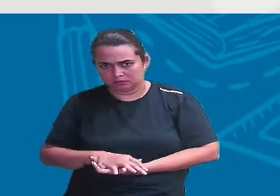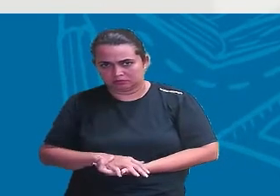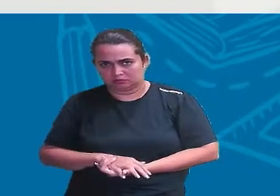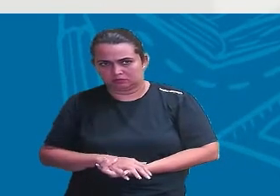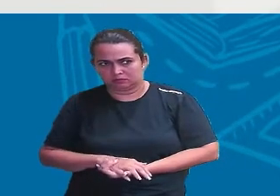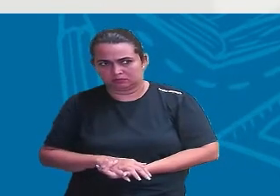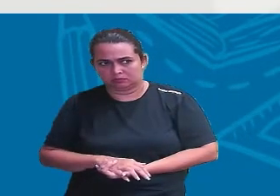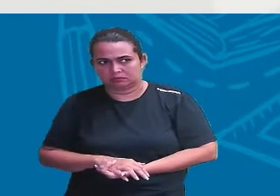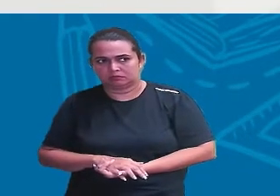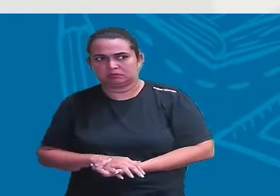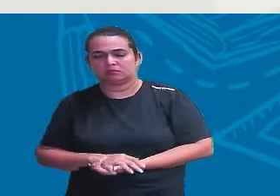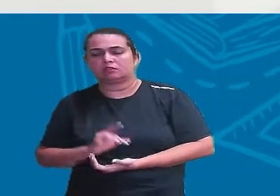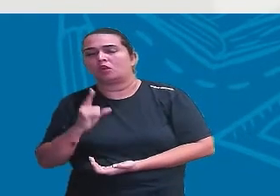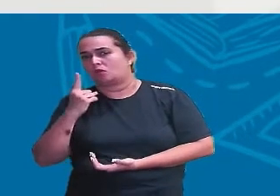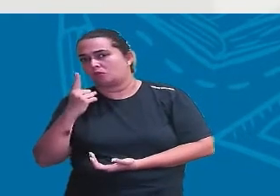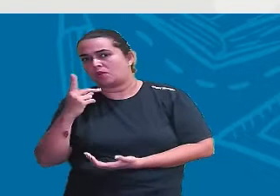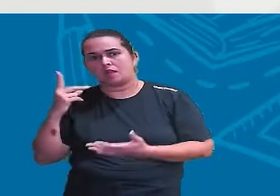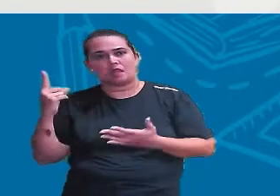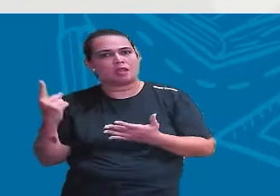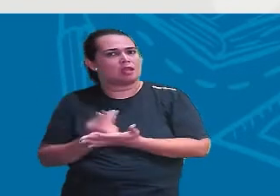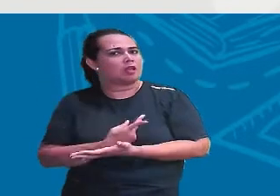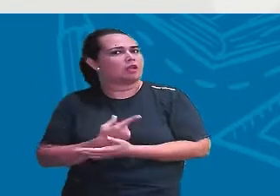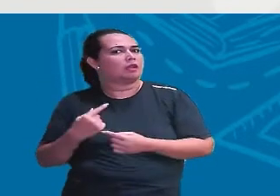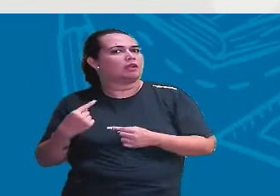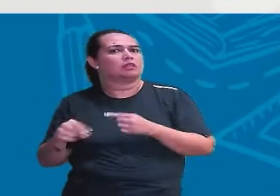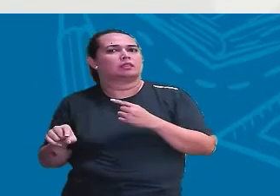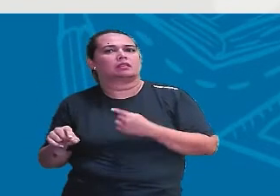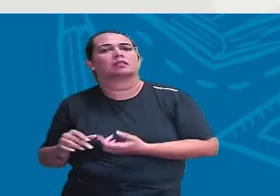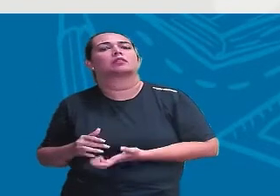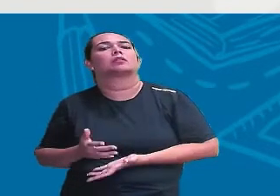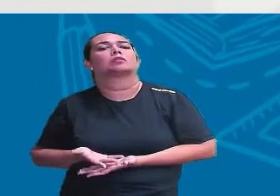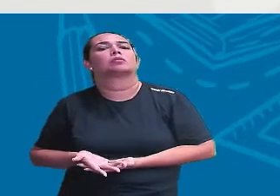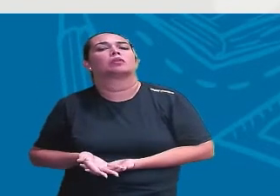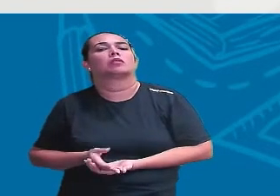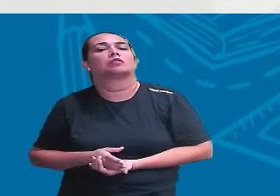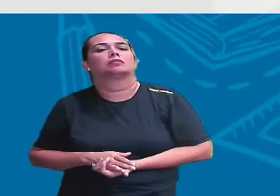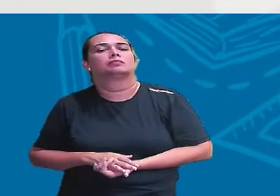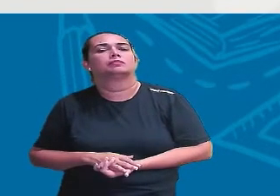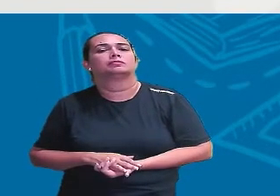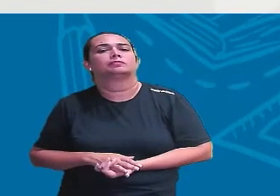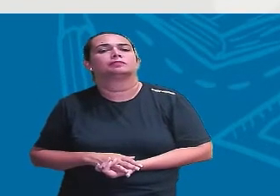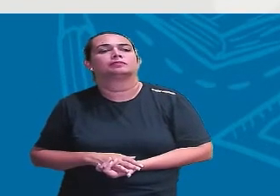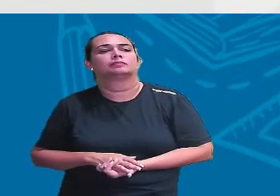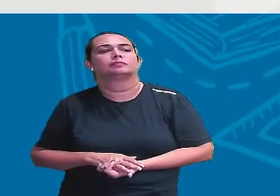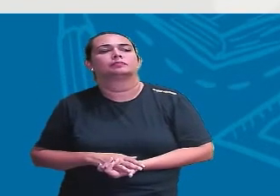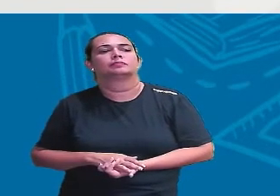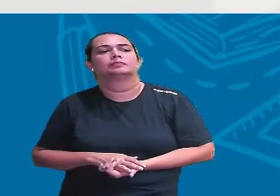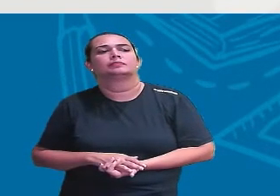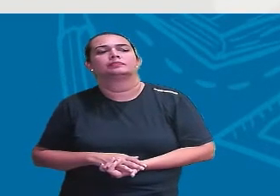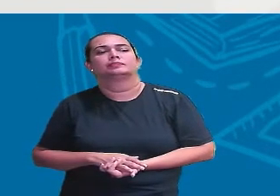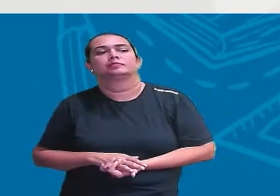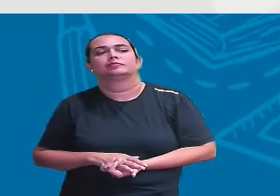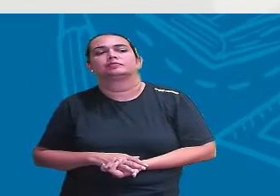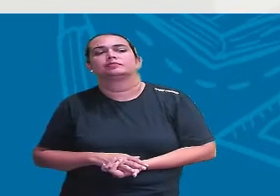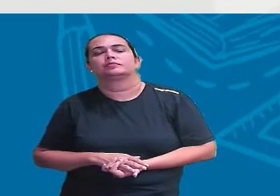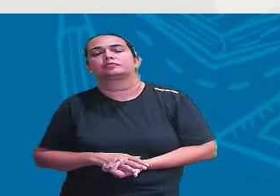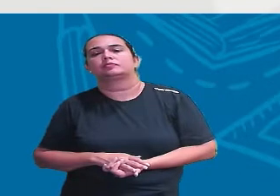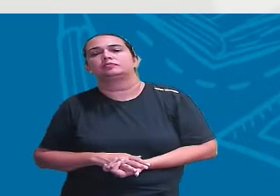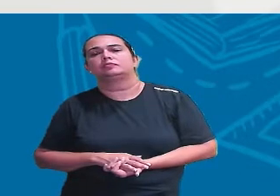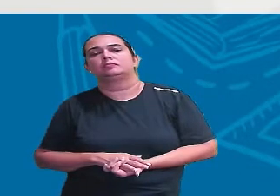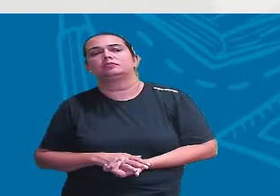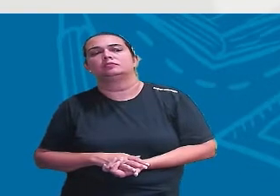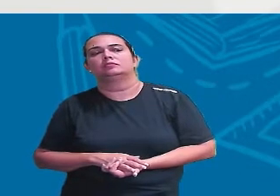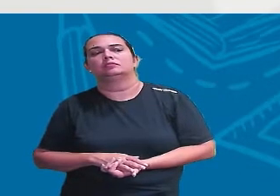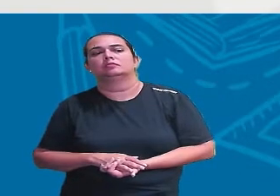conjuntivo, então só uma dessas, gente, que não é um advérbio conjuntivo, ou seja, que não faz aquele elo de